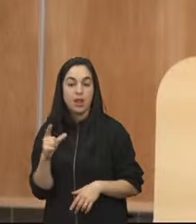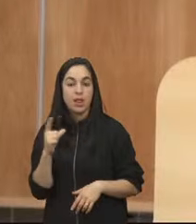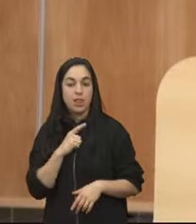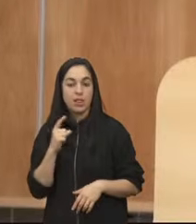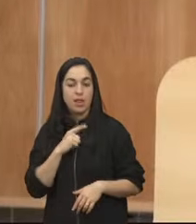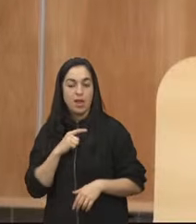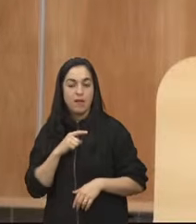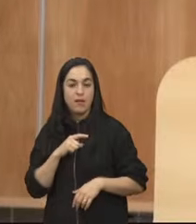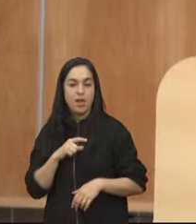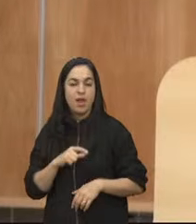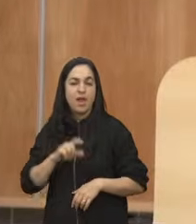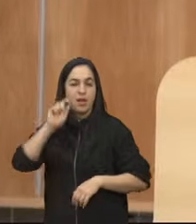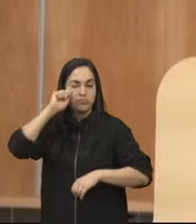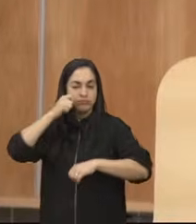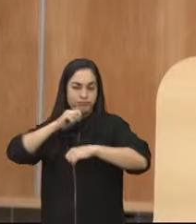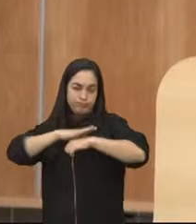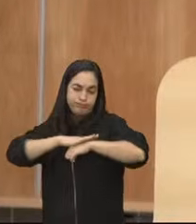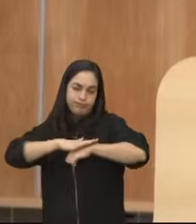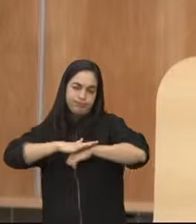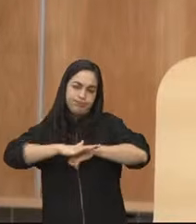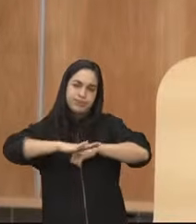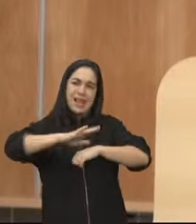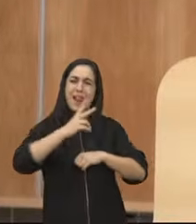há 2 anos, 2 anos e meio.